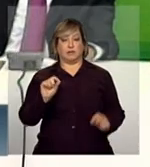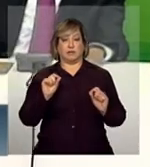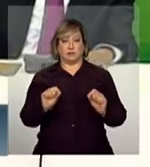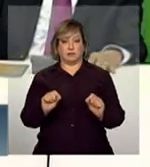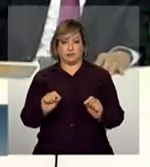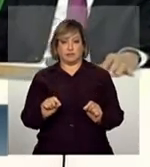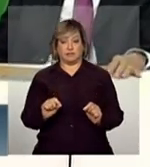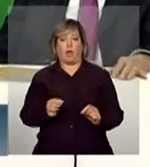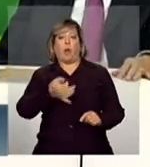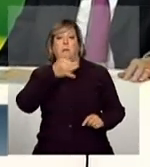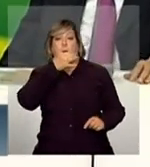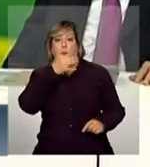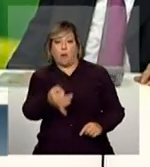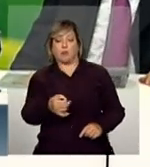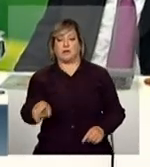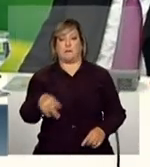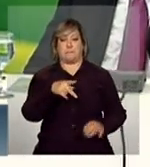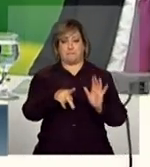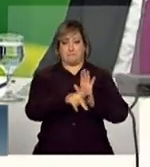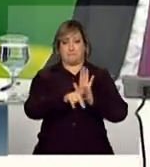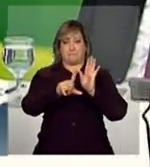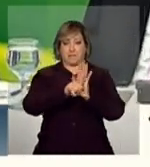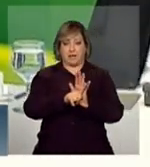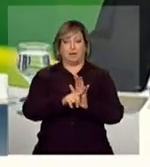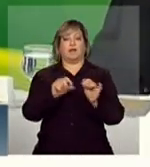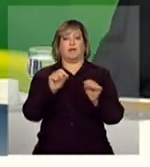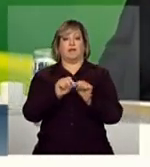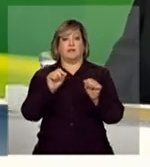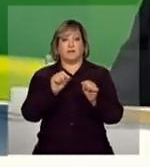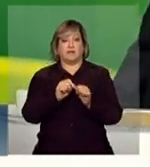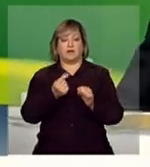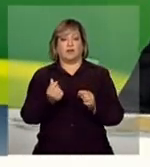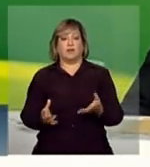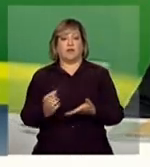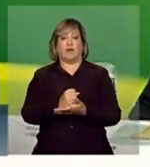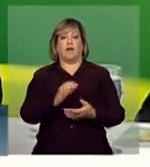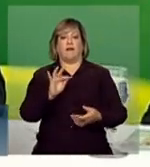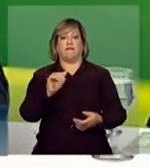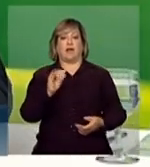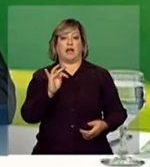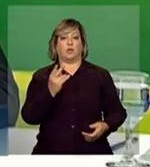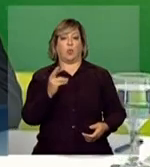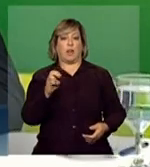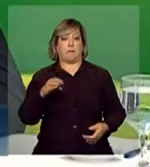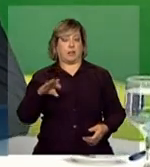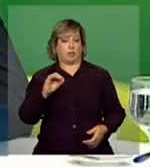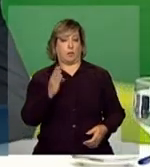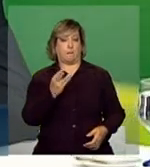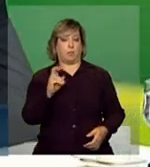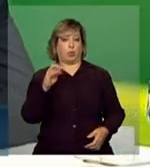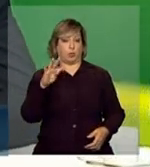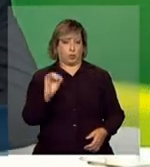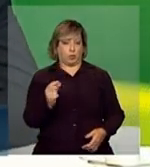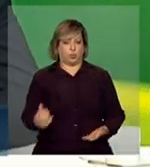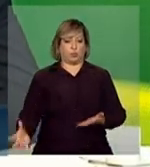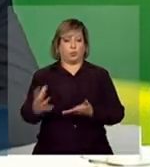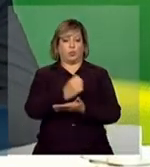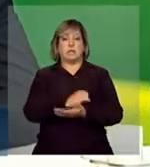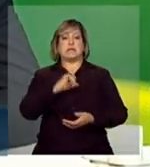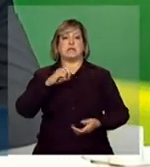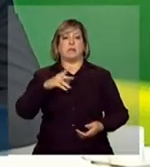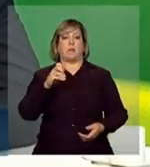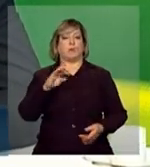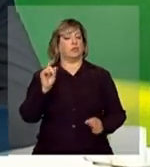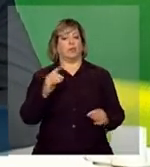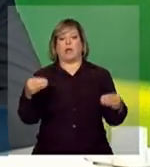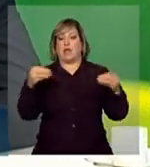a proposta de projeto de lei está estipulando faturamento bruto, deduzidos impostos. Não entra na questão transporte